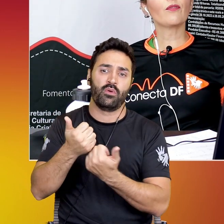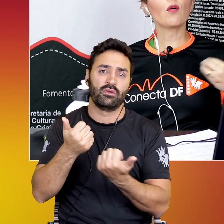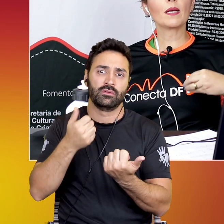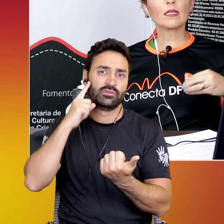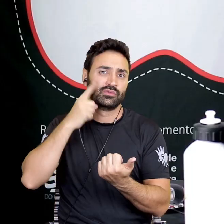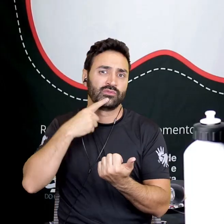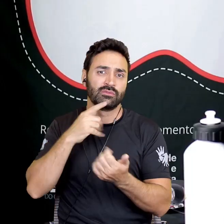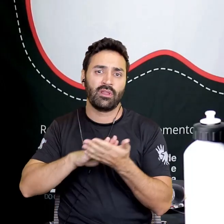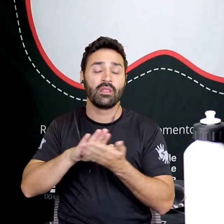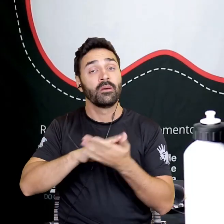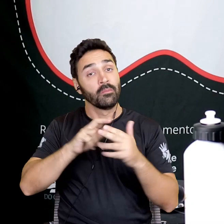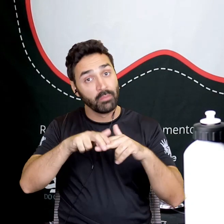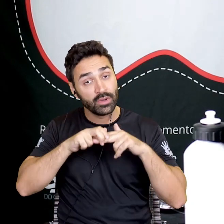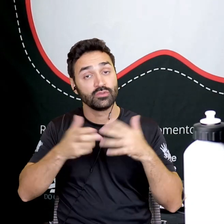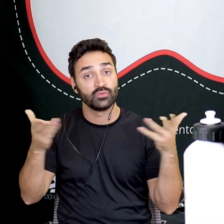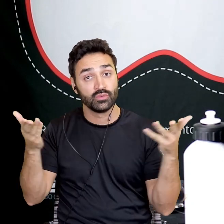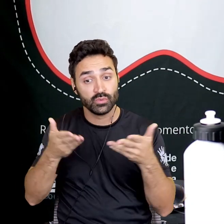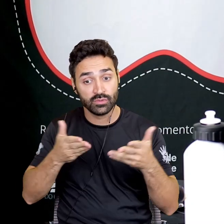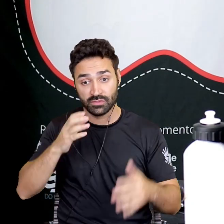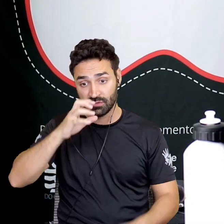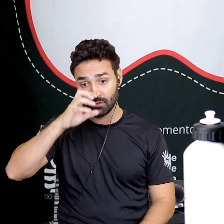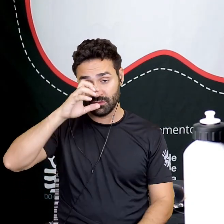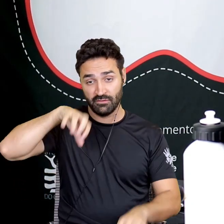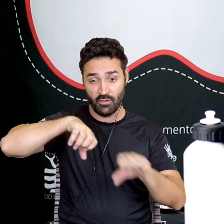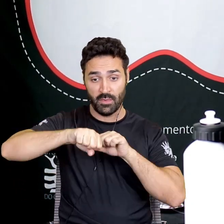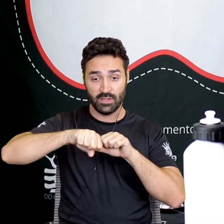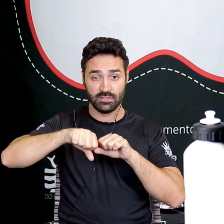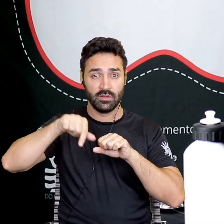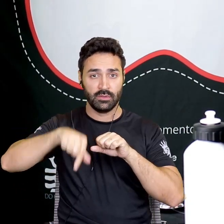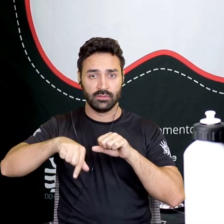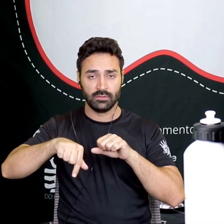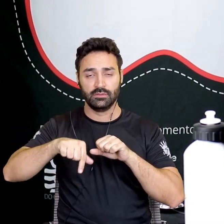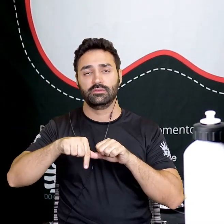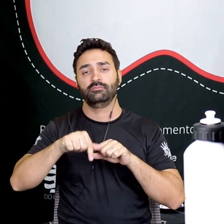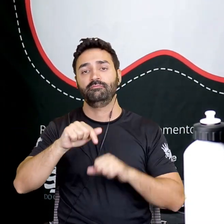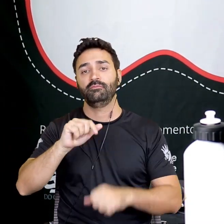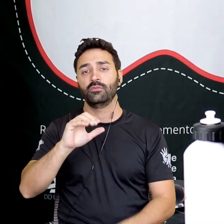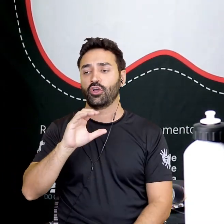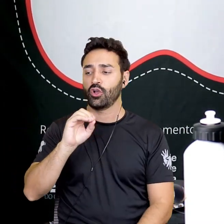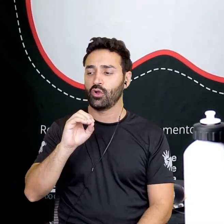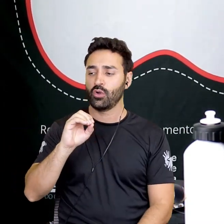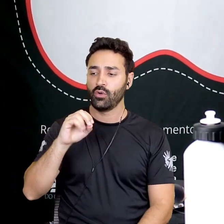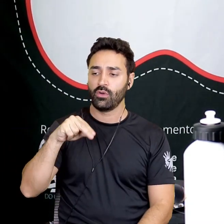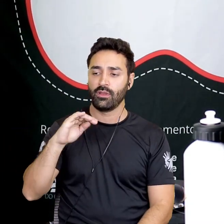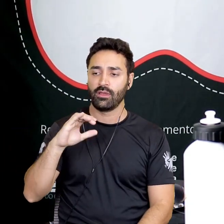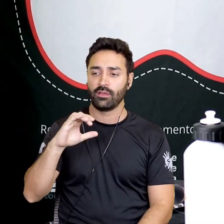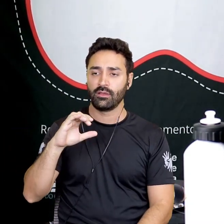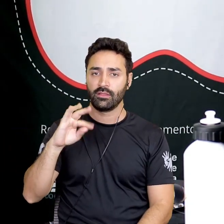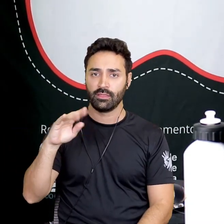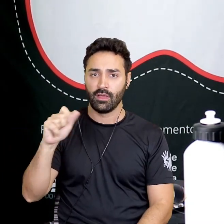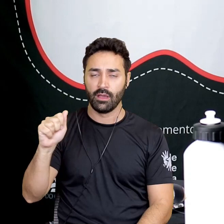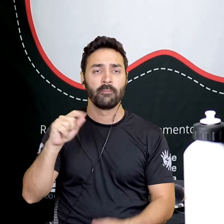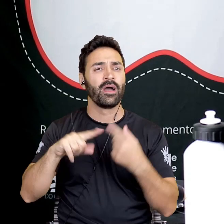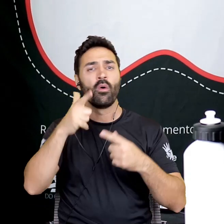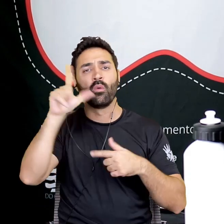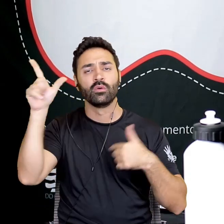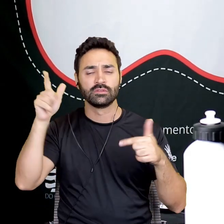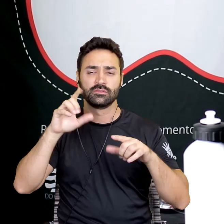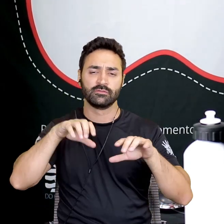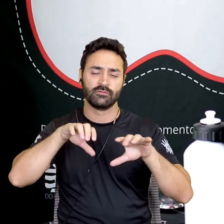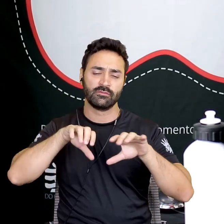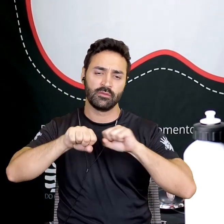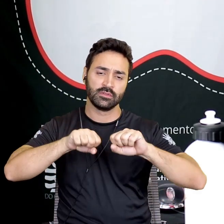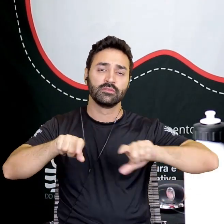que essa formação hoje, não só aqui no Conecta, mas outras formações, até as formações